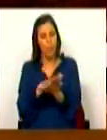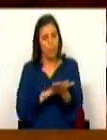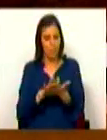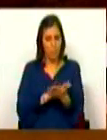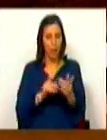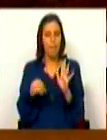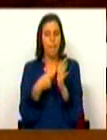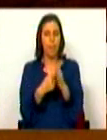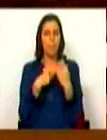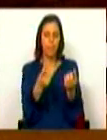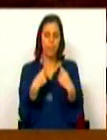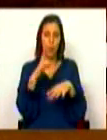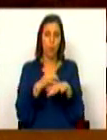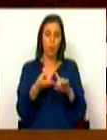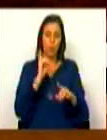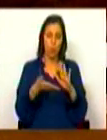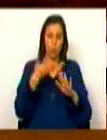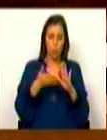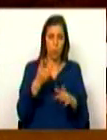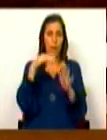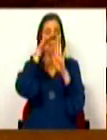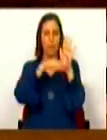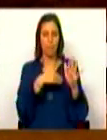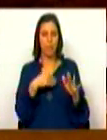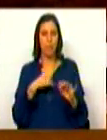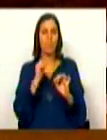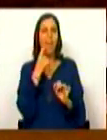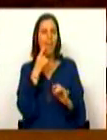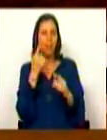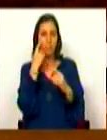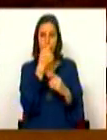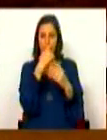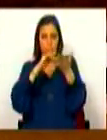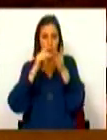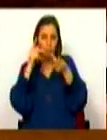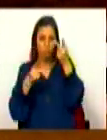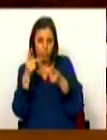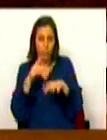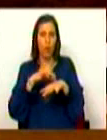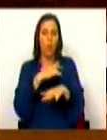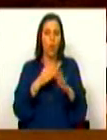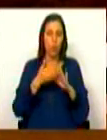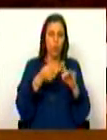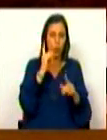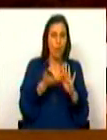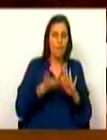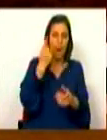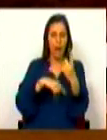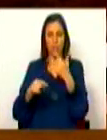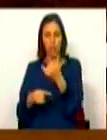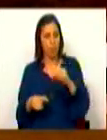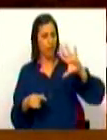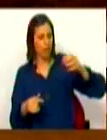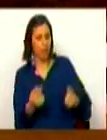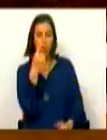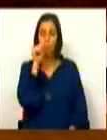primários, pagamento de transportes a doentes não urgentes, programas de saúde oral e rastreio visual, aumento de consultas não urgentes em relação a 2015